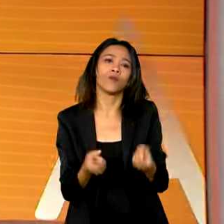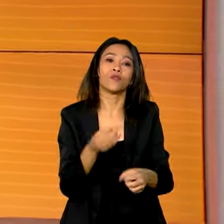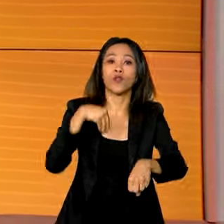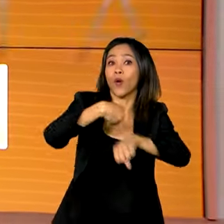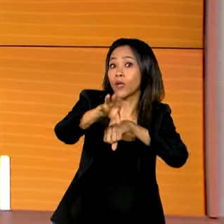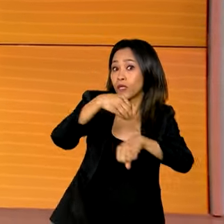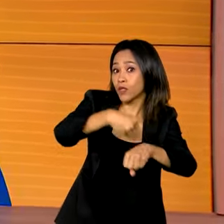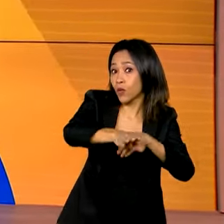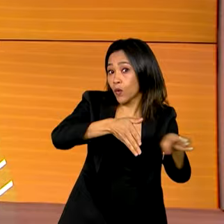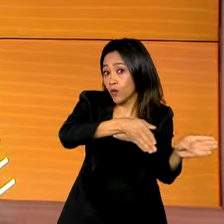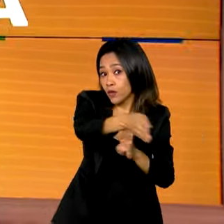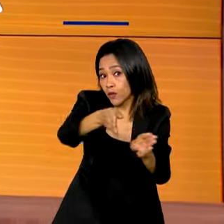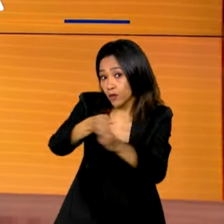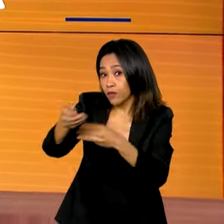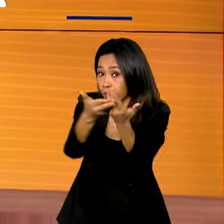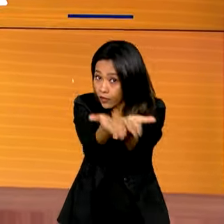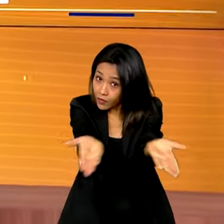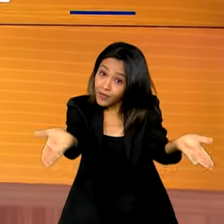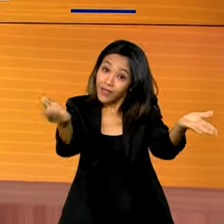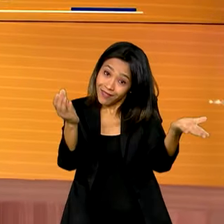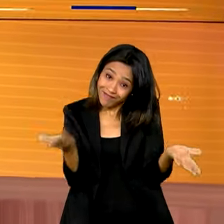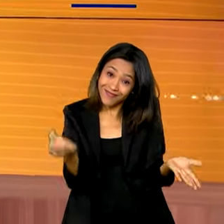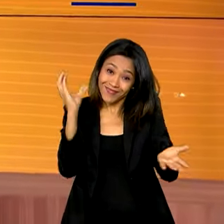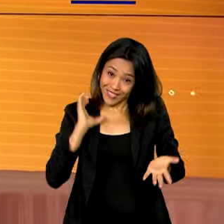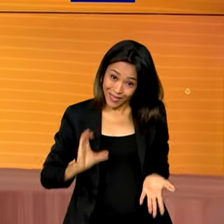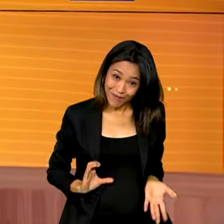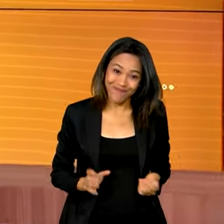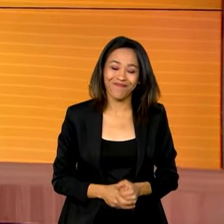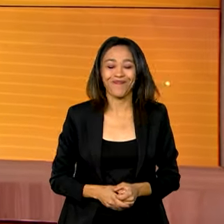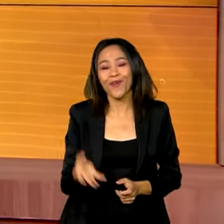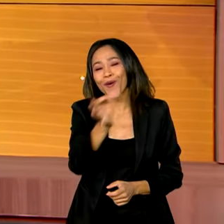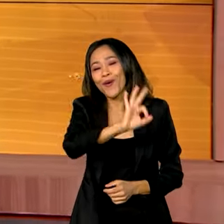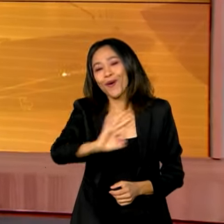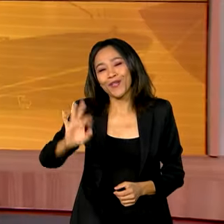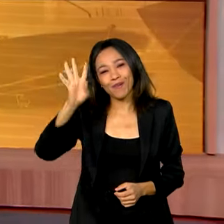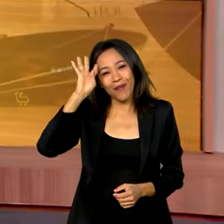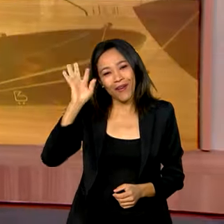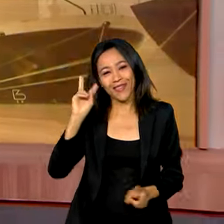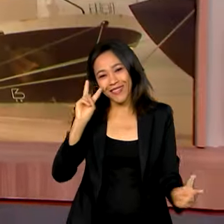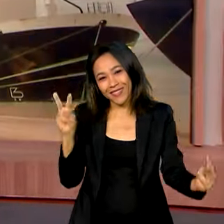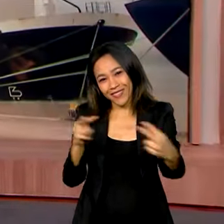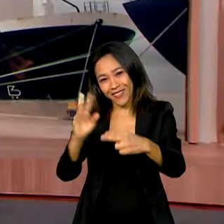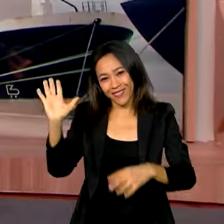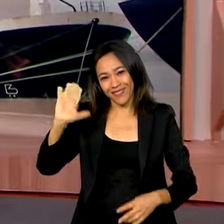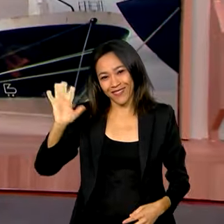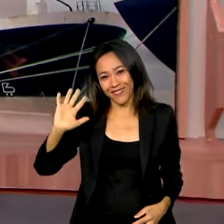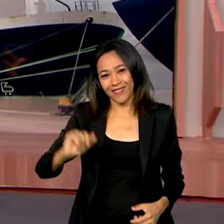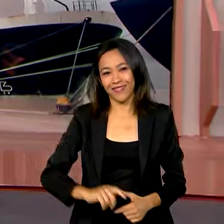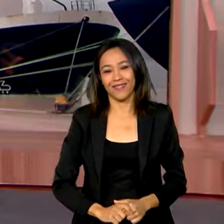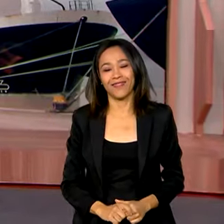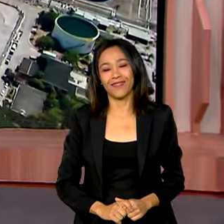dicas e serviços para você, cidadão. Uma ótima quarta-feira e até a próxima. Tchau, tchau!